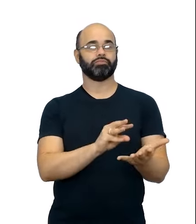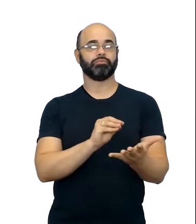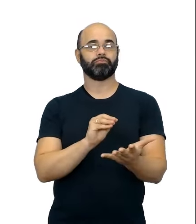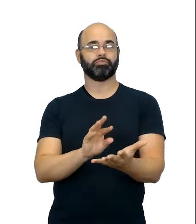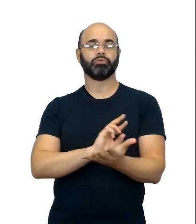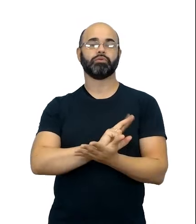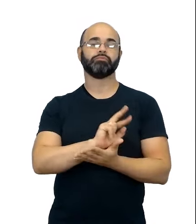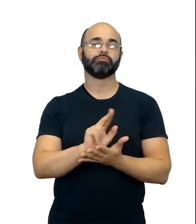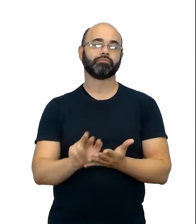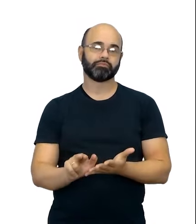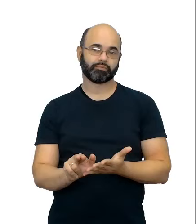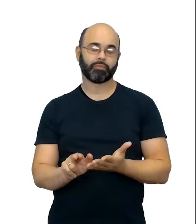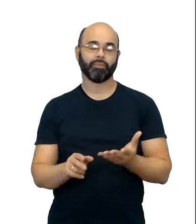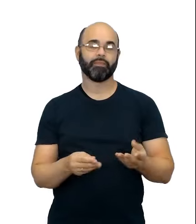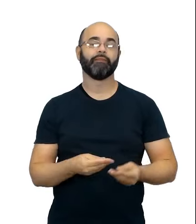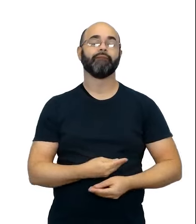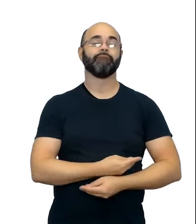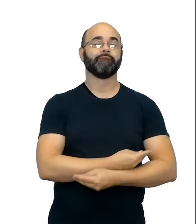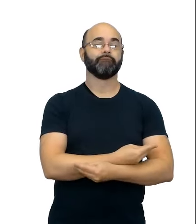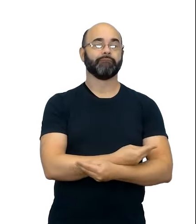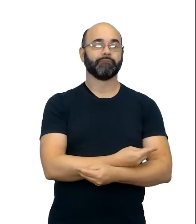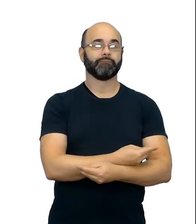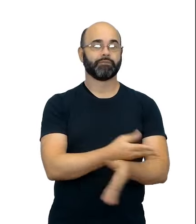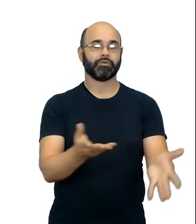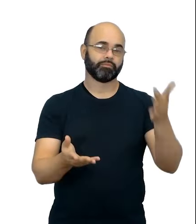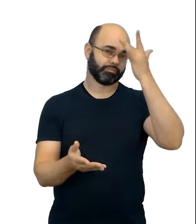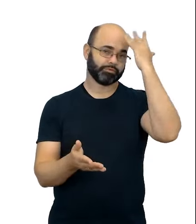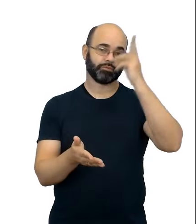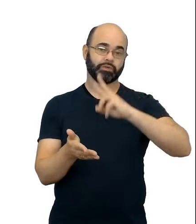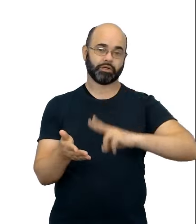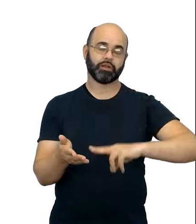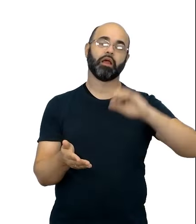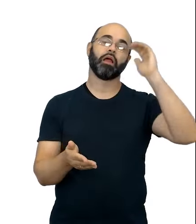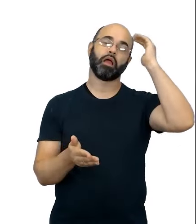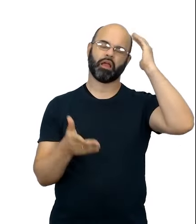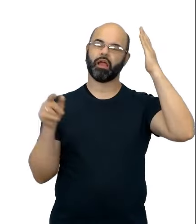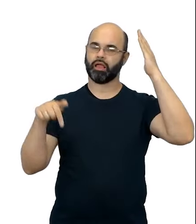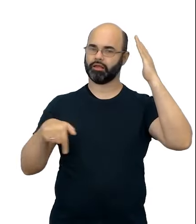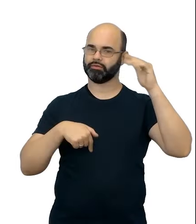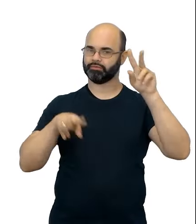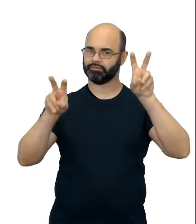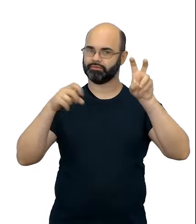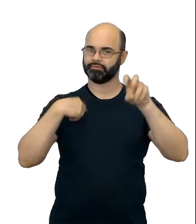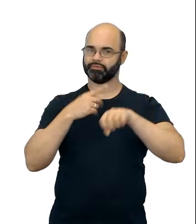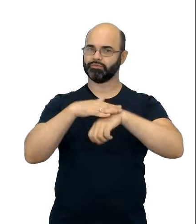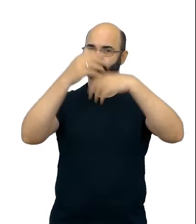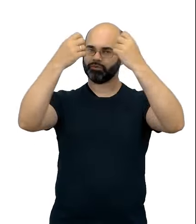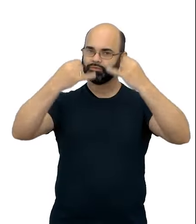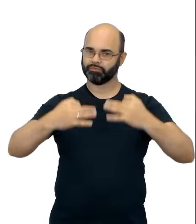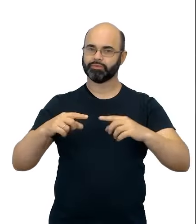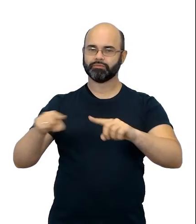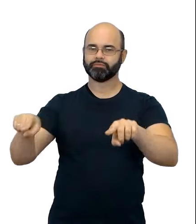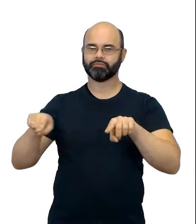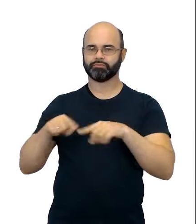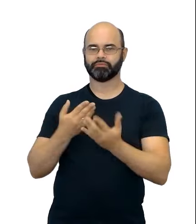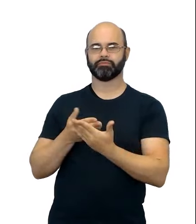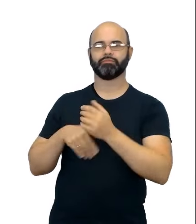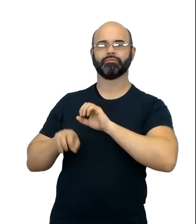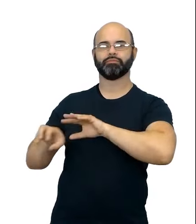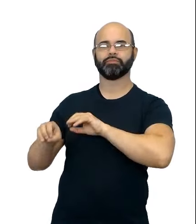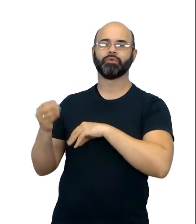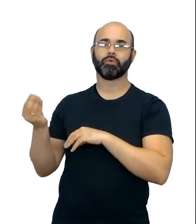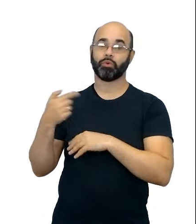e reformularemos e formaremos opiniões e levaremos isso para a sala de aula neste